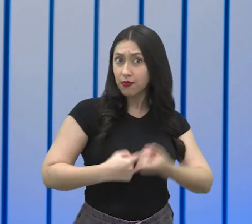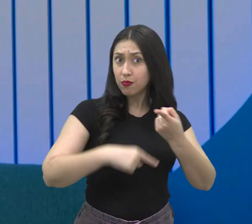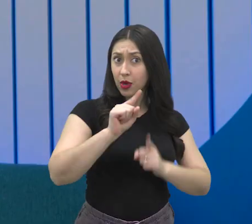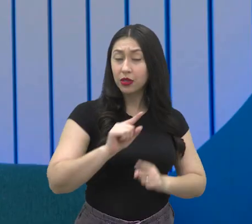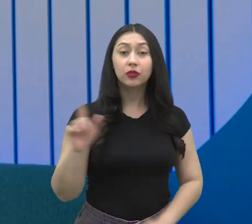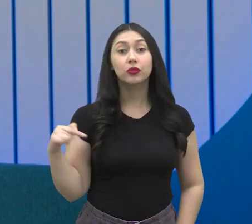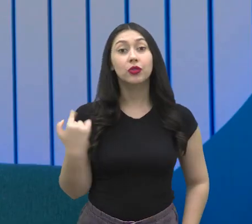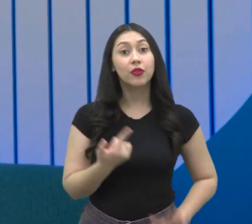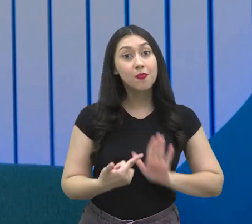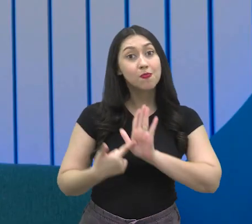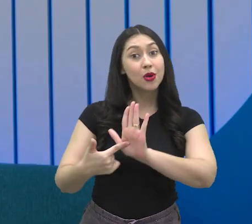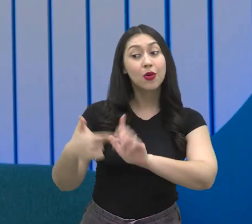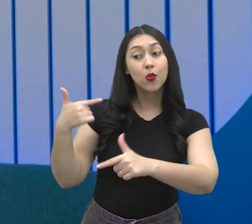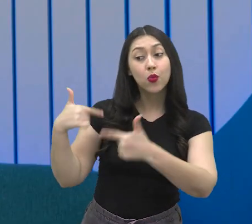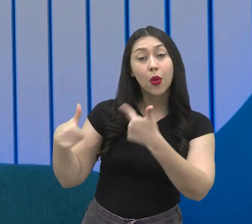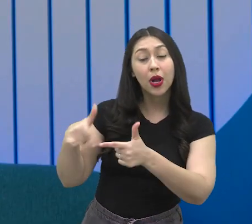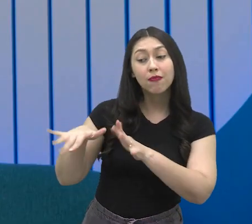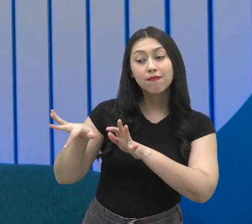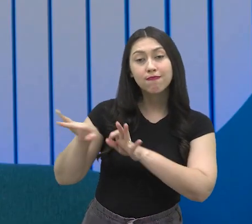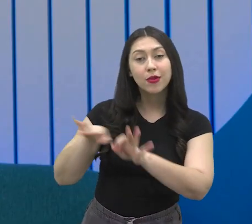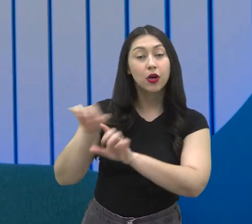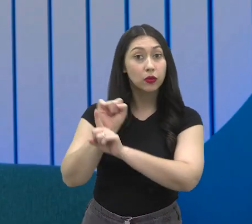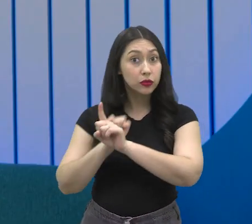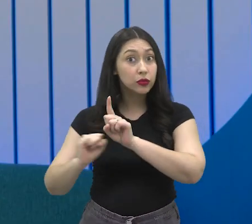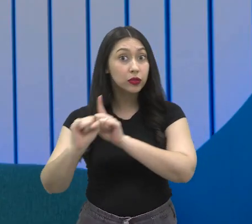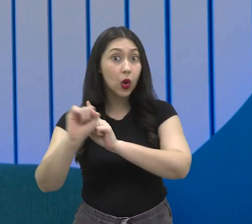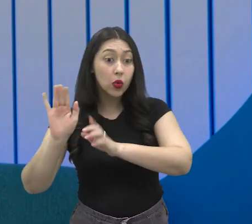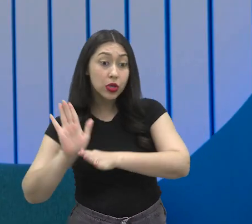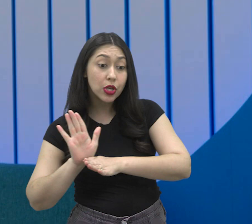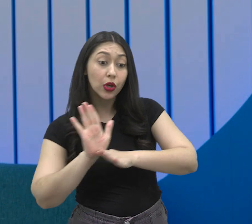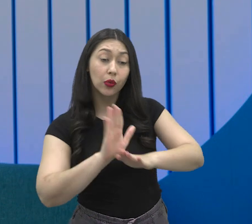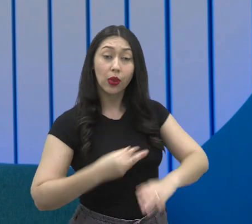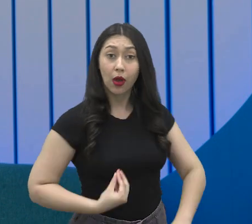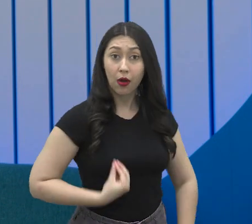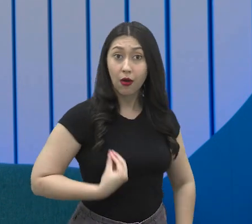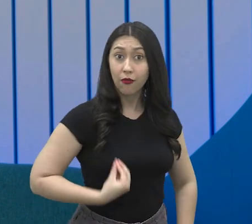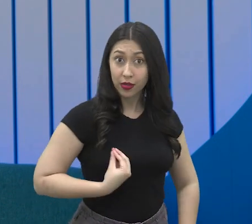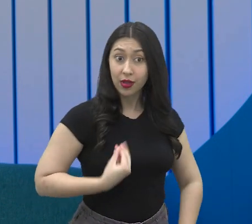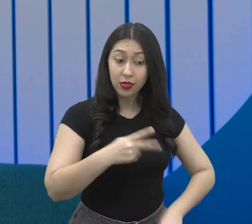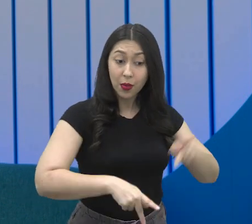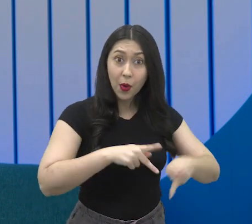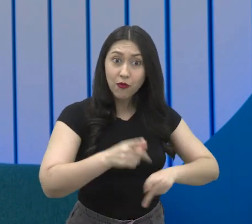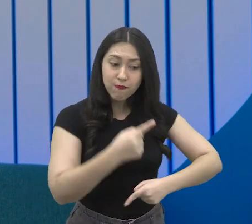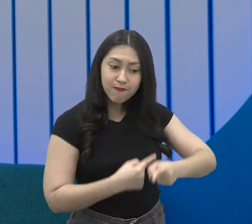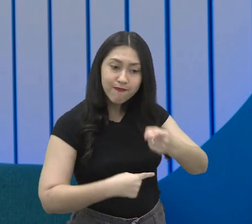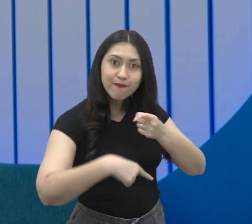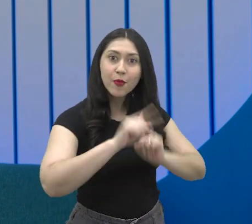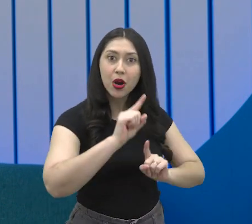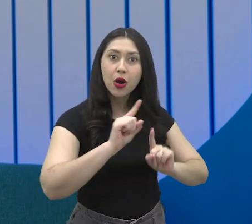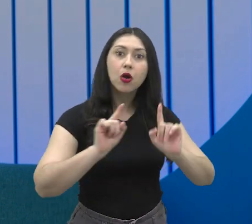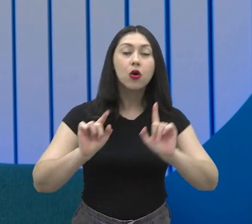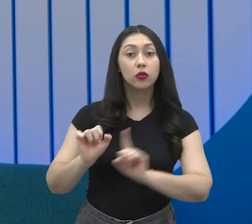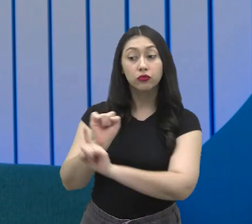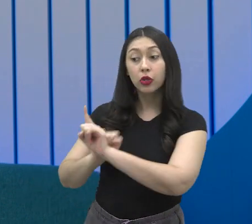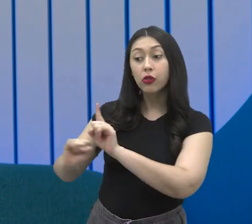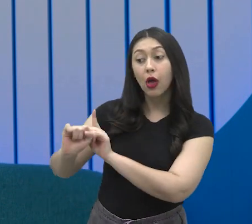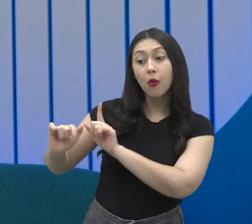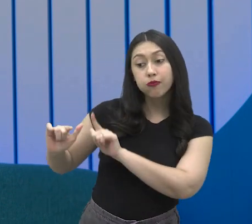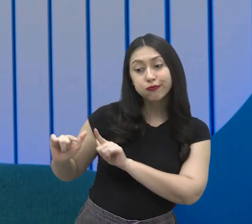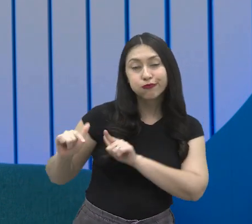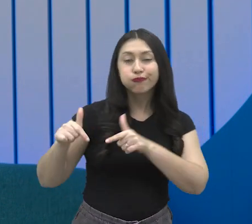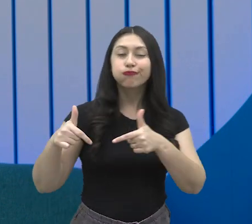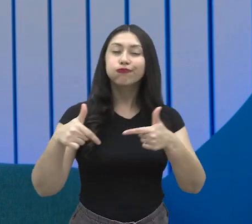transformação. Vamos mostrar o trabalho de projetos sociais que mudam a realidade da população. São iniciativas